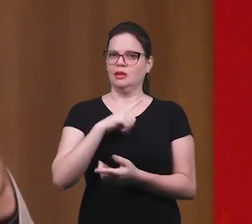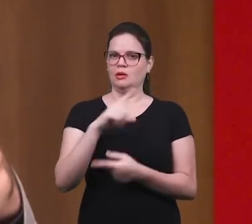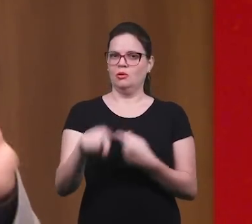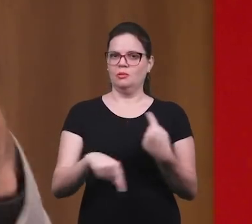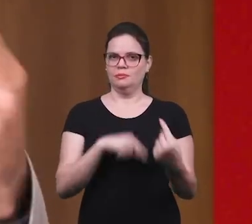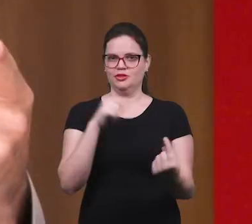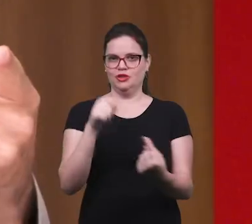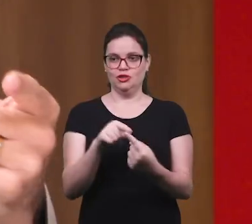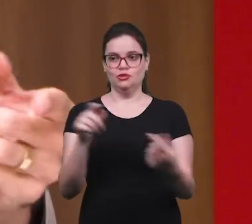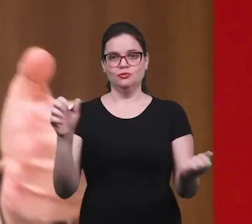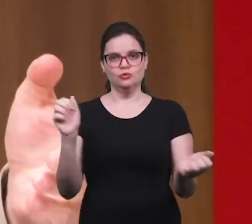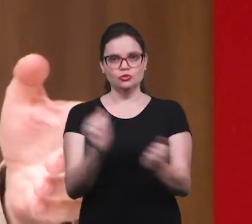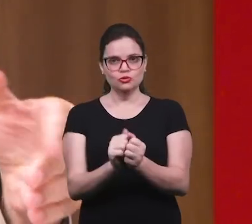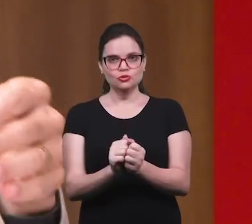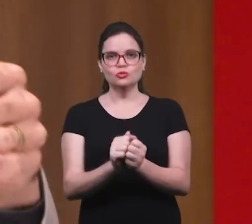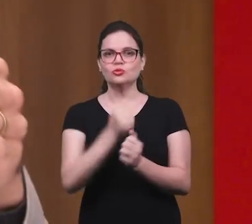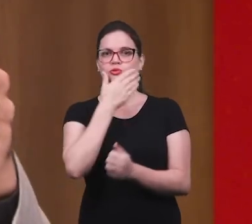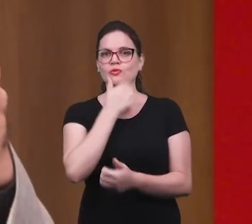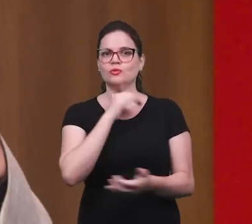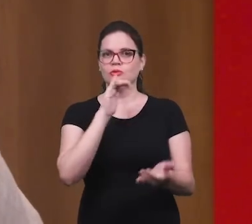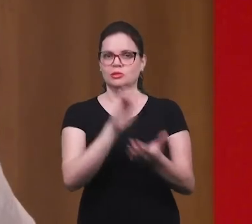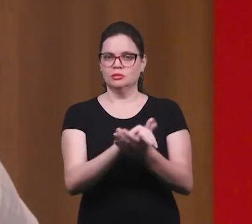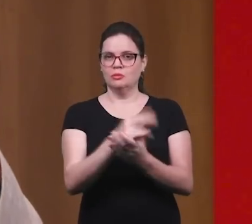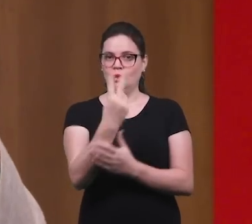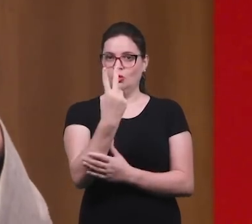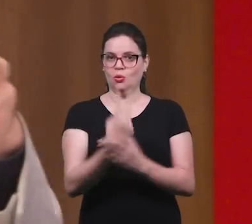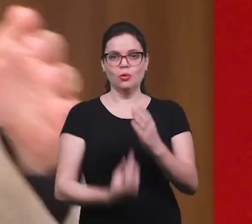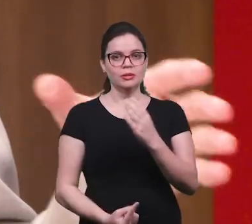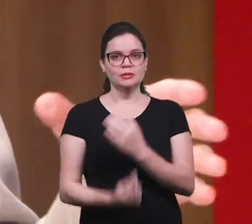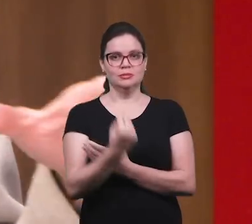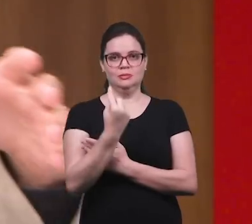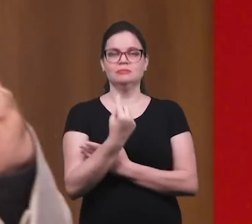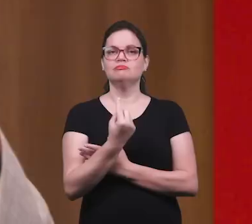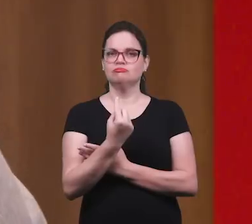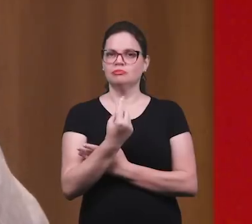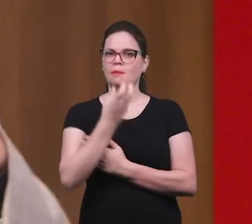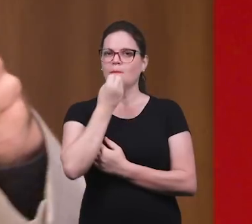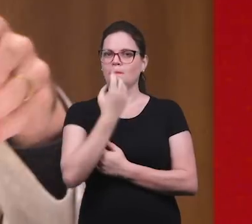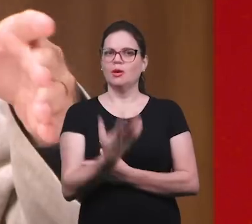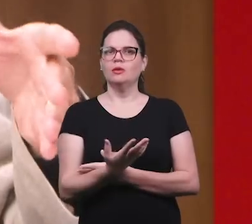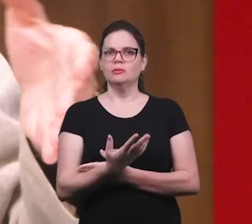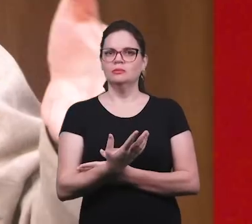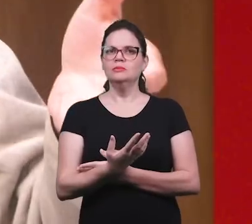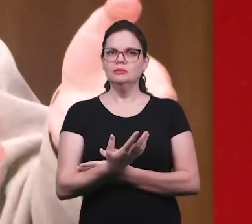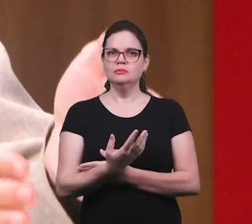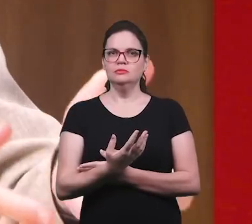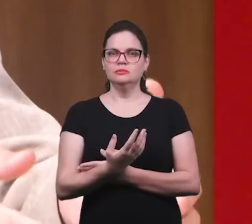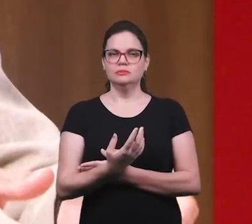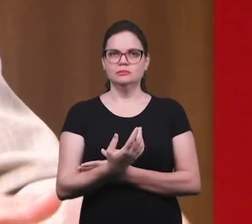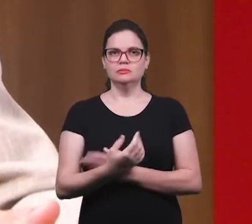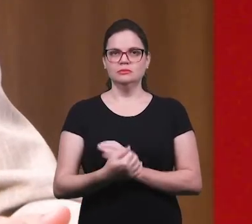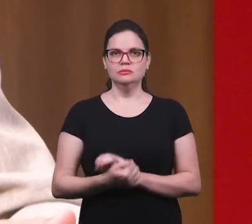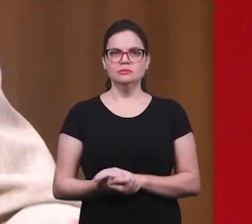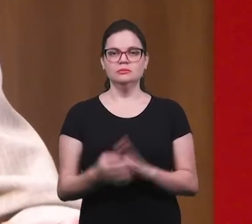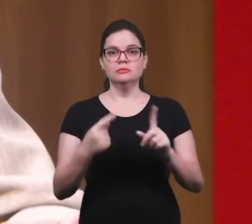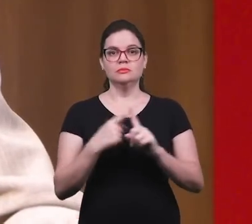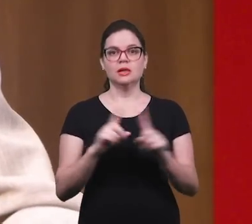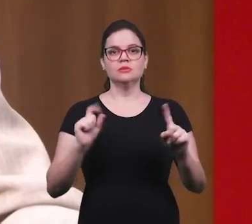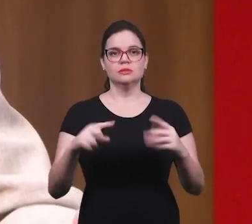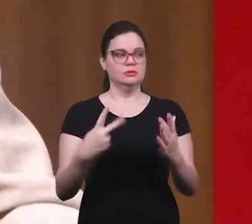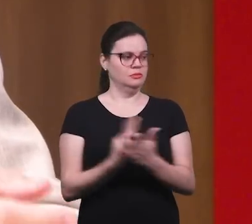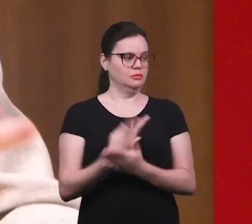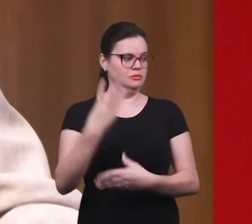missão em conjunto com o varão. Agora, a posição é diferente. O Senhor colocou o varão